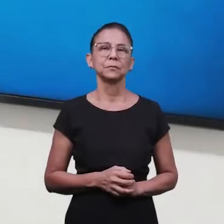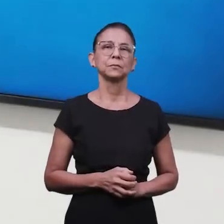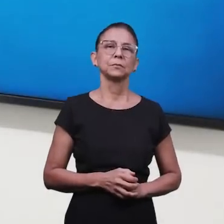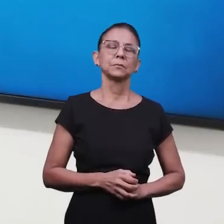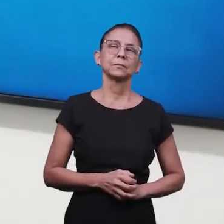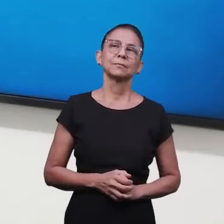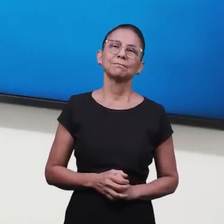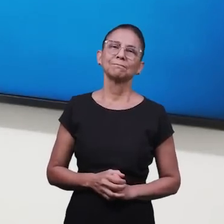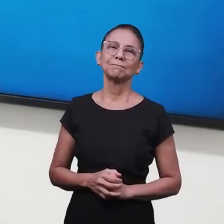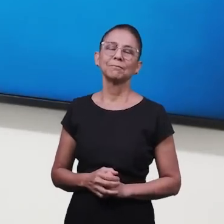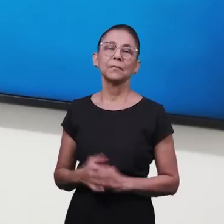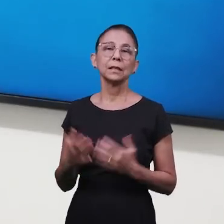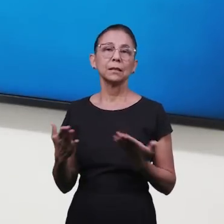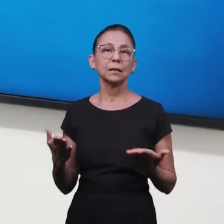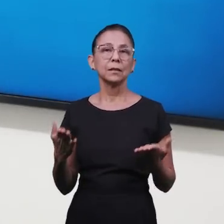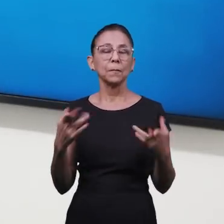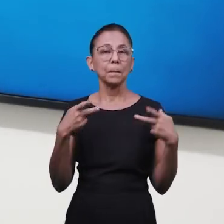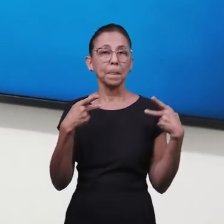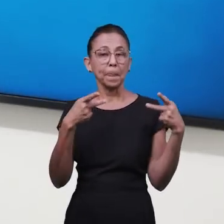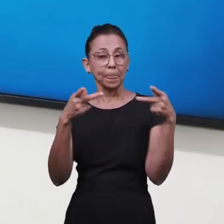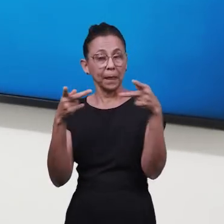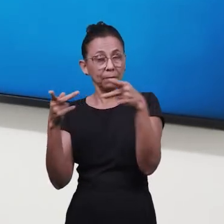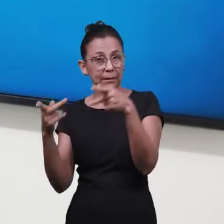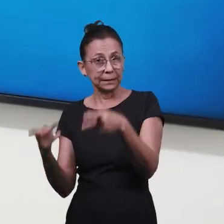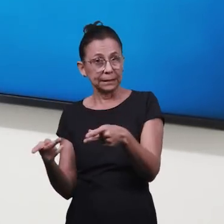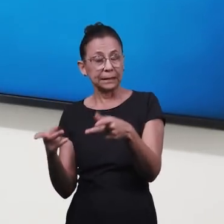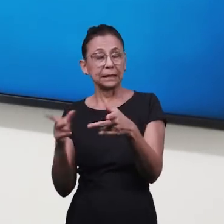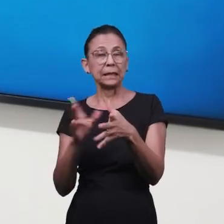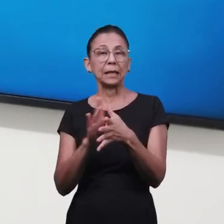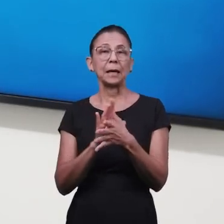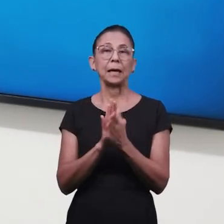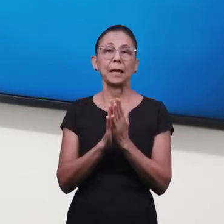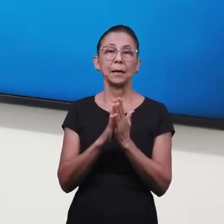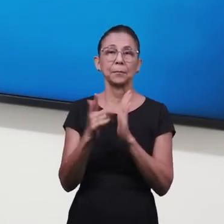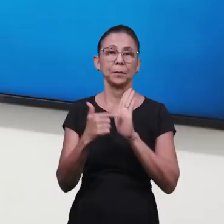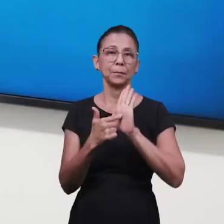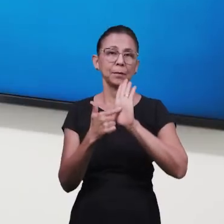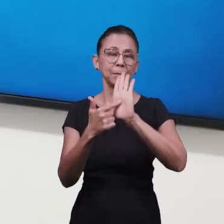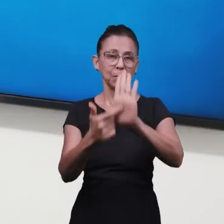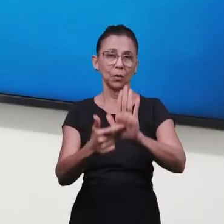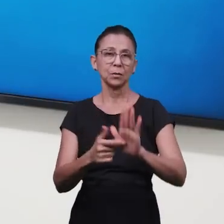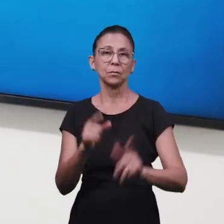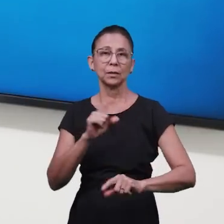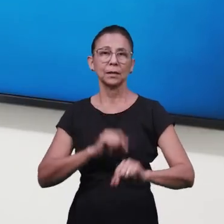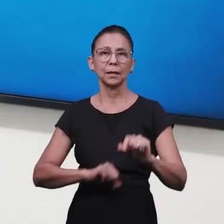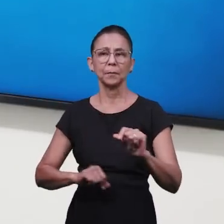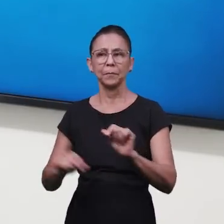que tem todo um fundamento bíblico, né? A palavra de Deus mostra o próprio